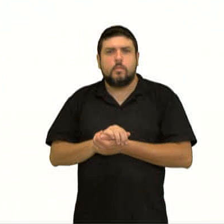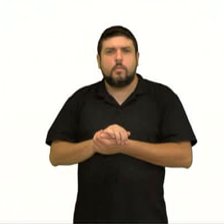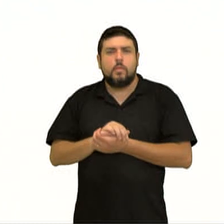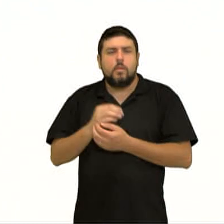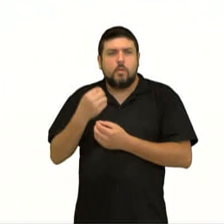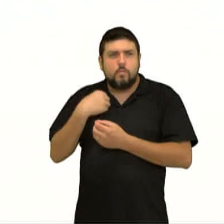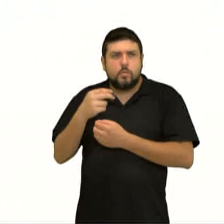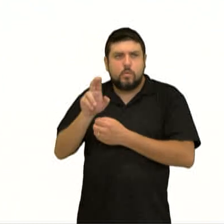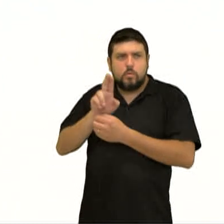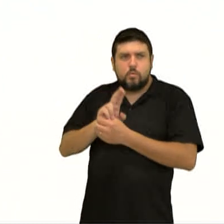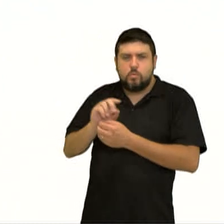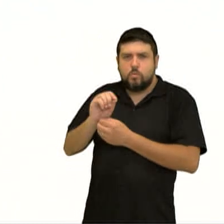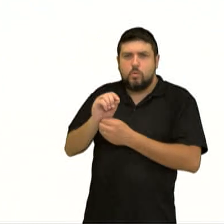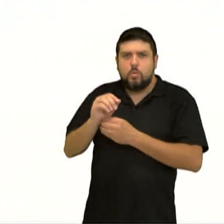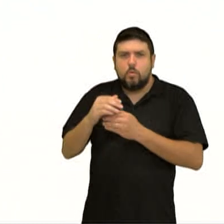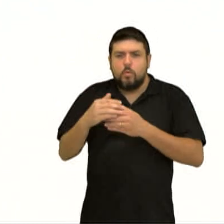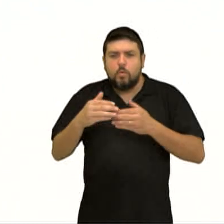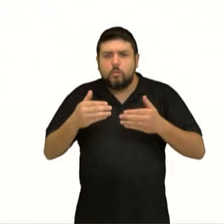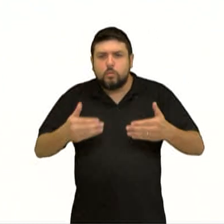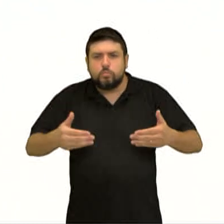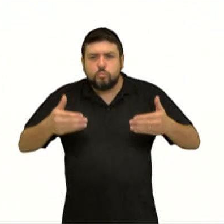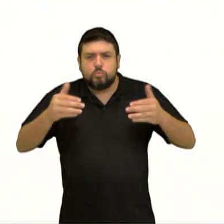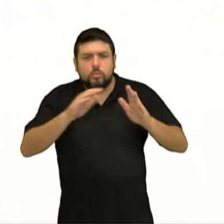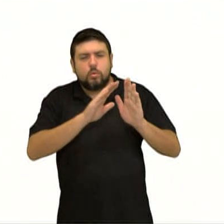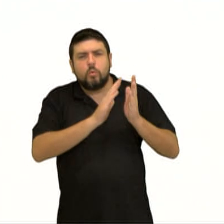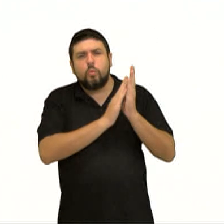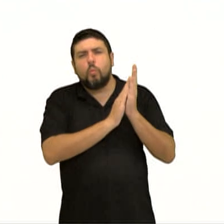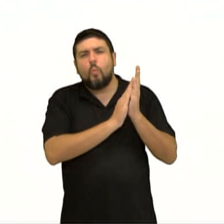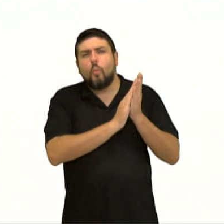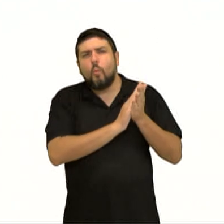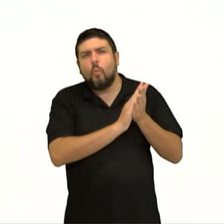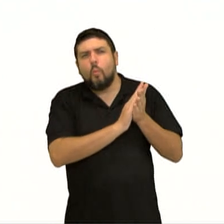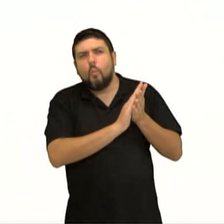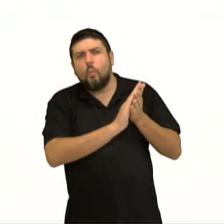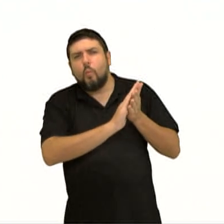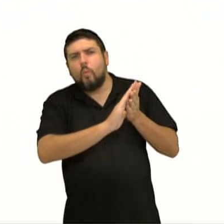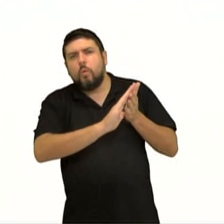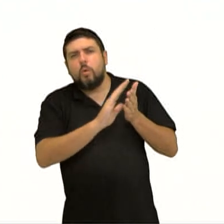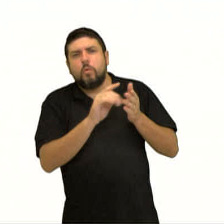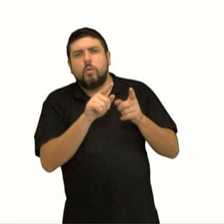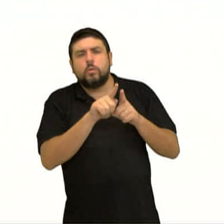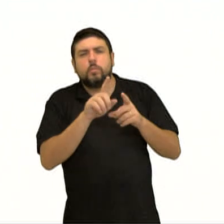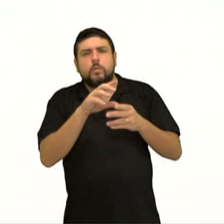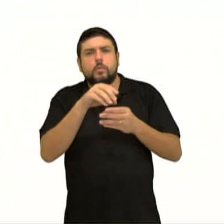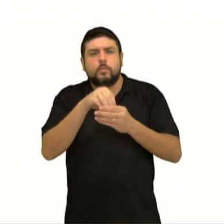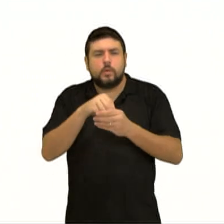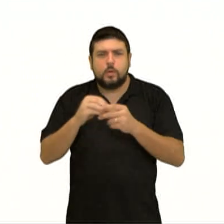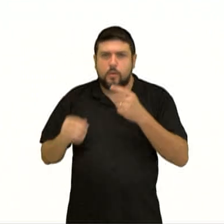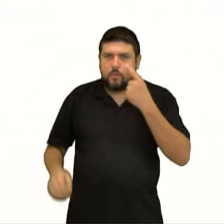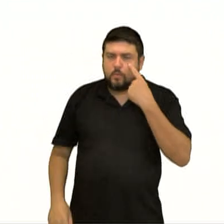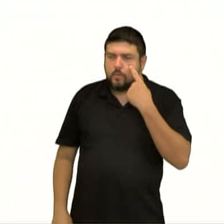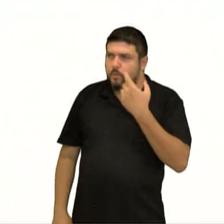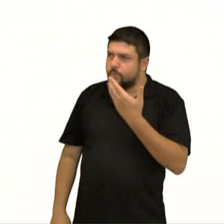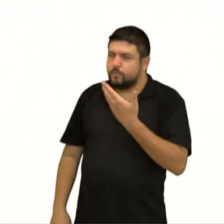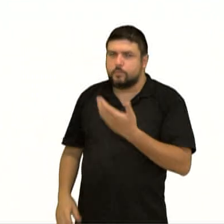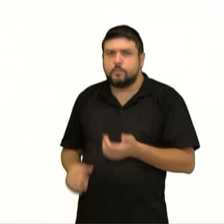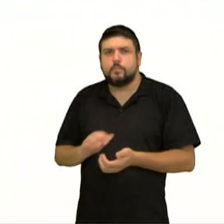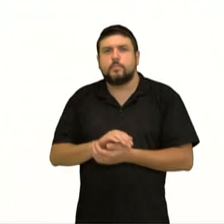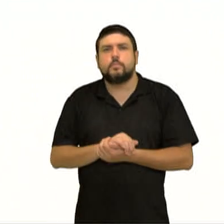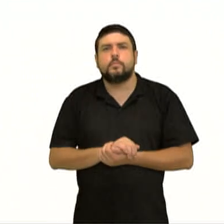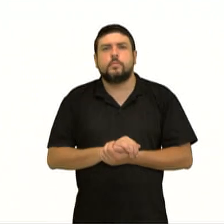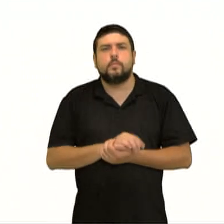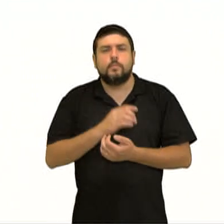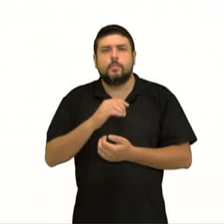paralelas, as talhas de construção em pedras, né? Então, aí a gente tem a igreja de Nossa Senhora do Pilar, em Ouro